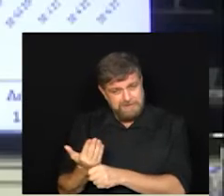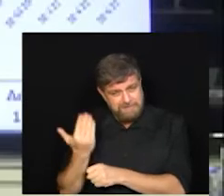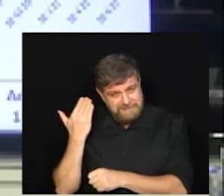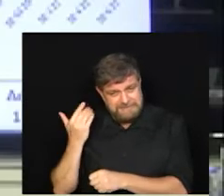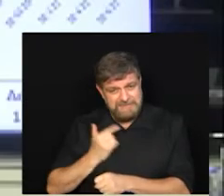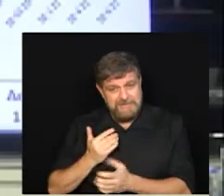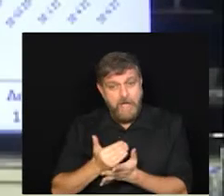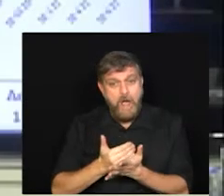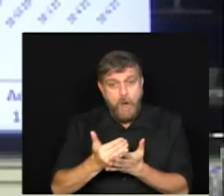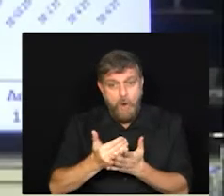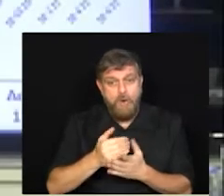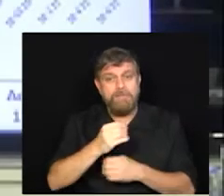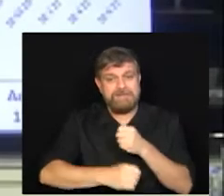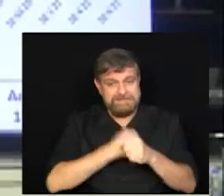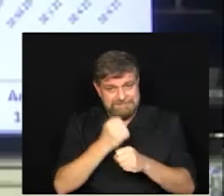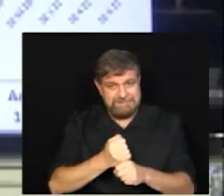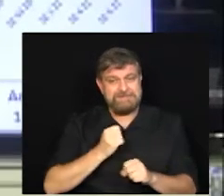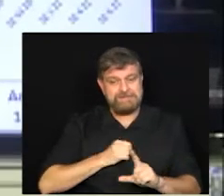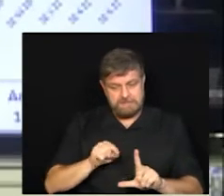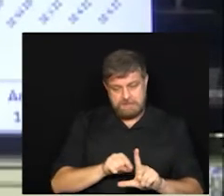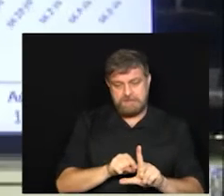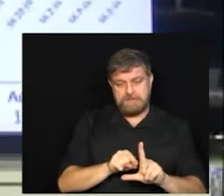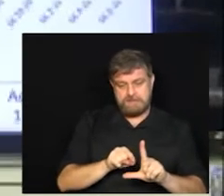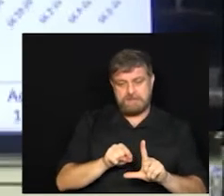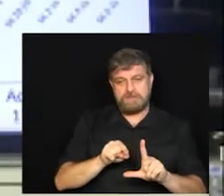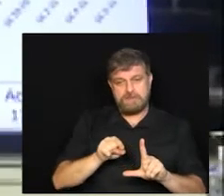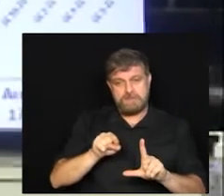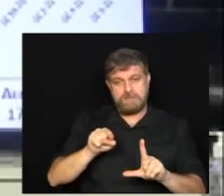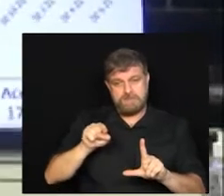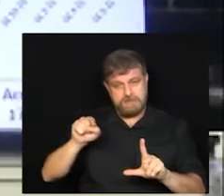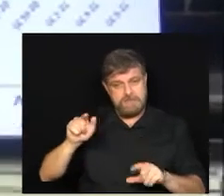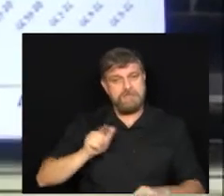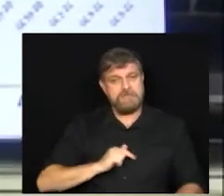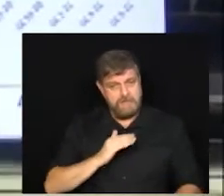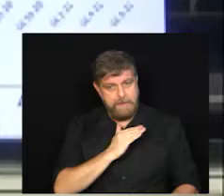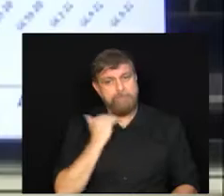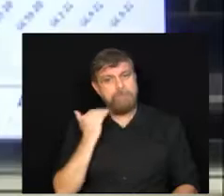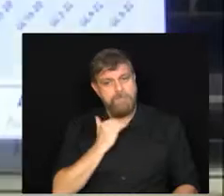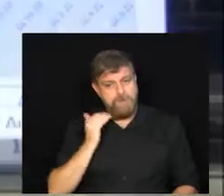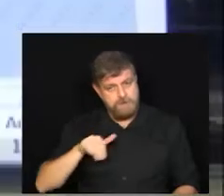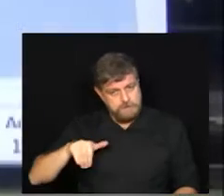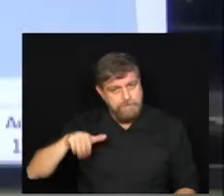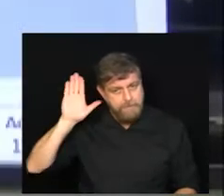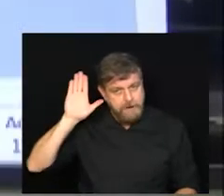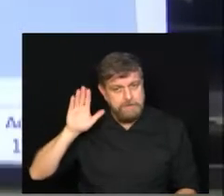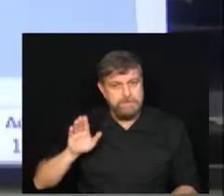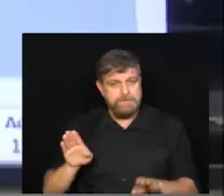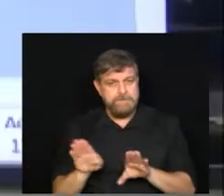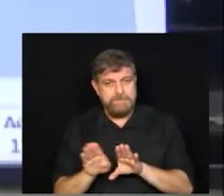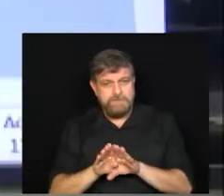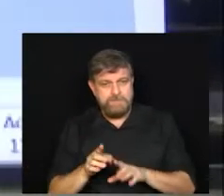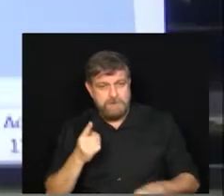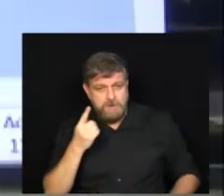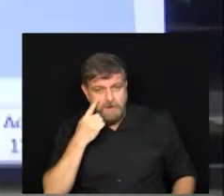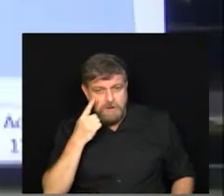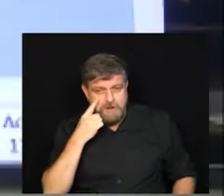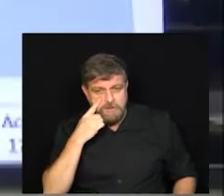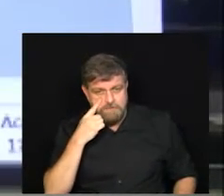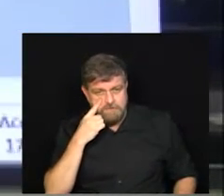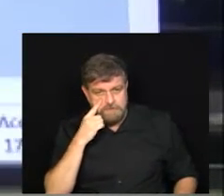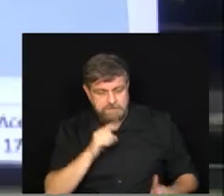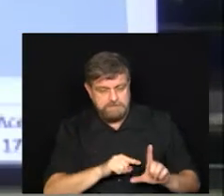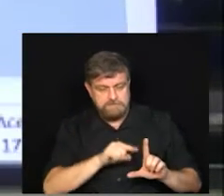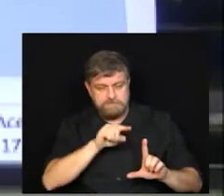início desse ano. Então, agora em 2021, a gente está vendo aumento de óbitos também. Quando a gente olha para